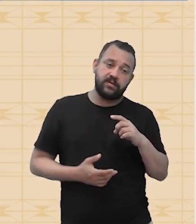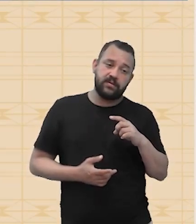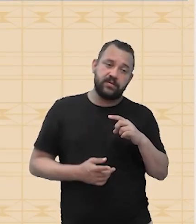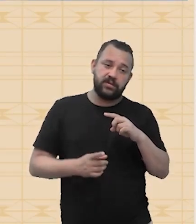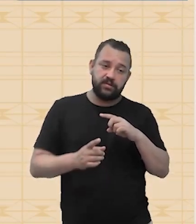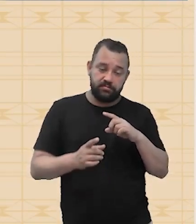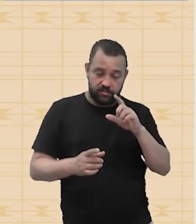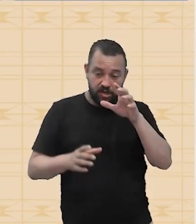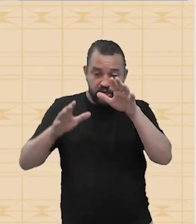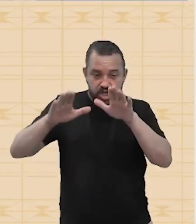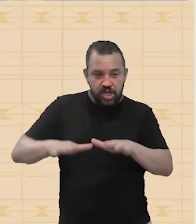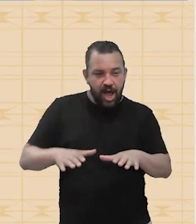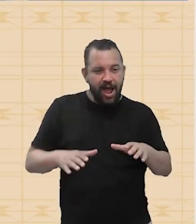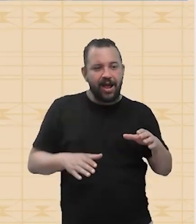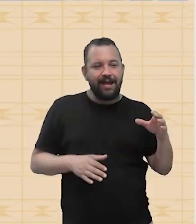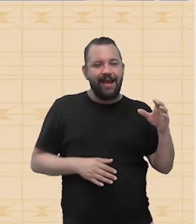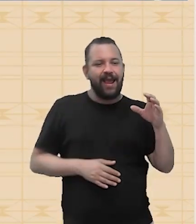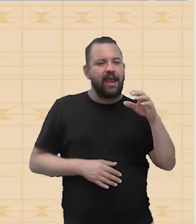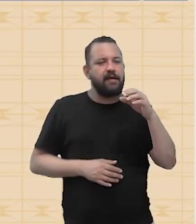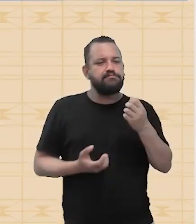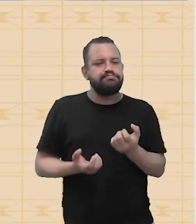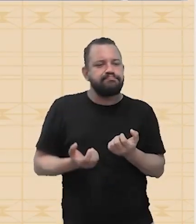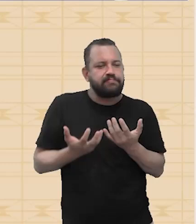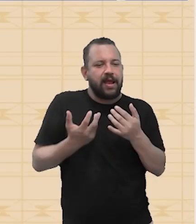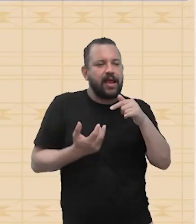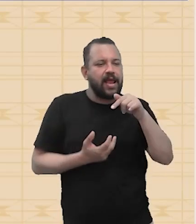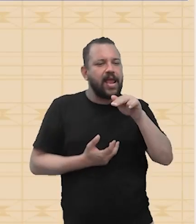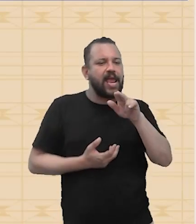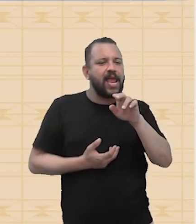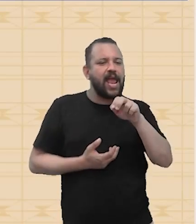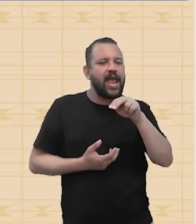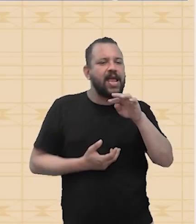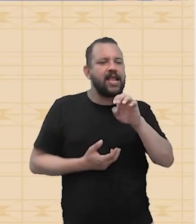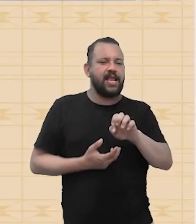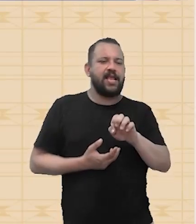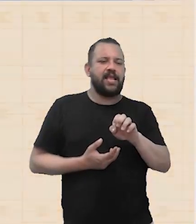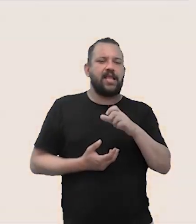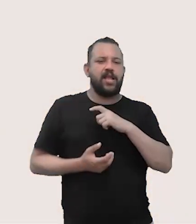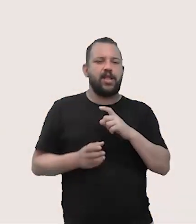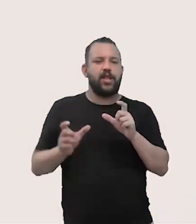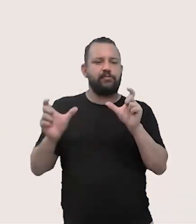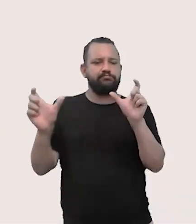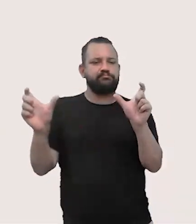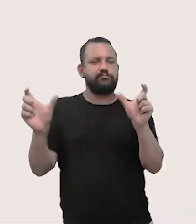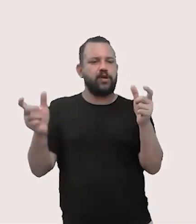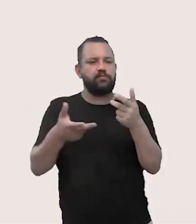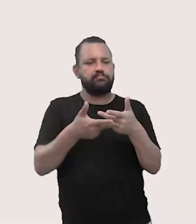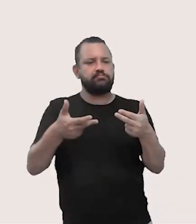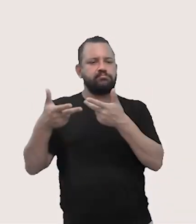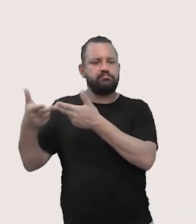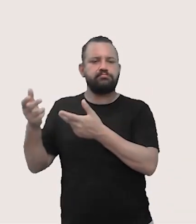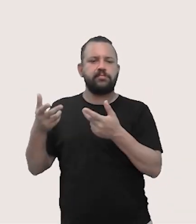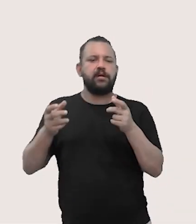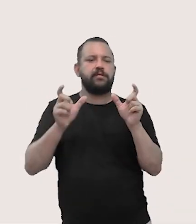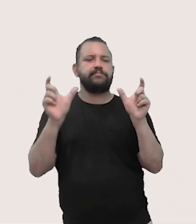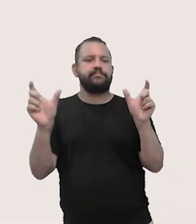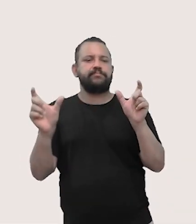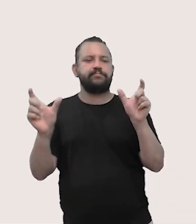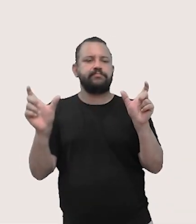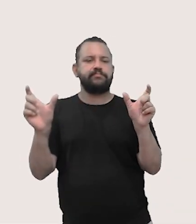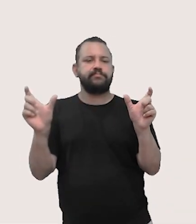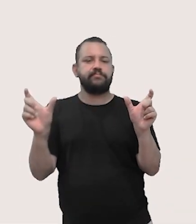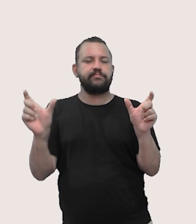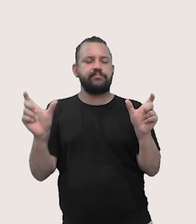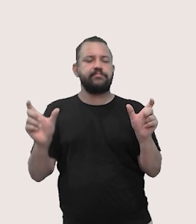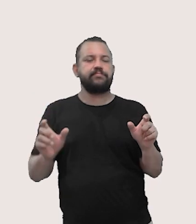aí, gostou? Eu tenho certeza que você não sabia dessa. Então, temos aí dois objetos. Robertão, joga na tela, Robertão. Temos aí dois objetos, o objeto